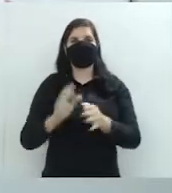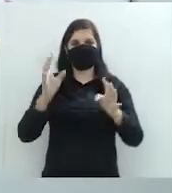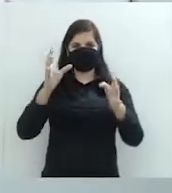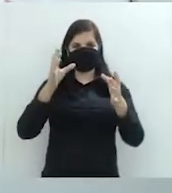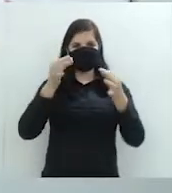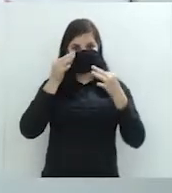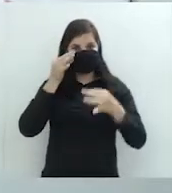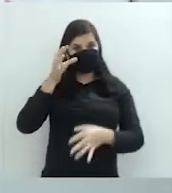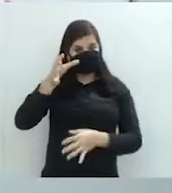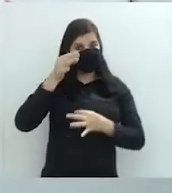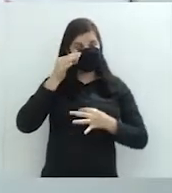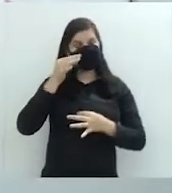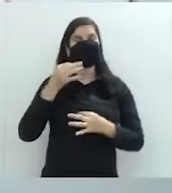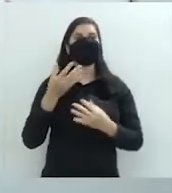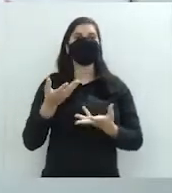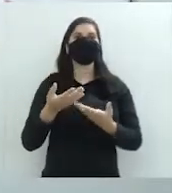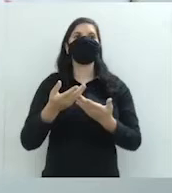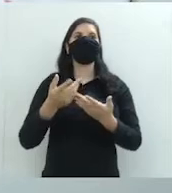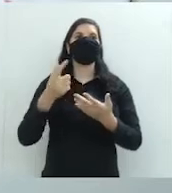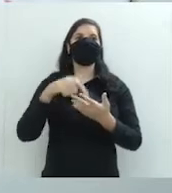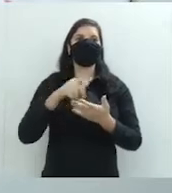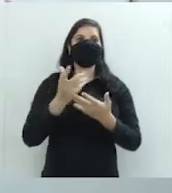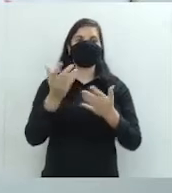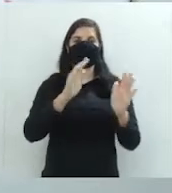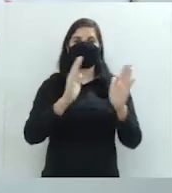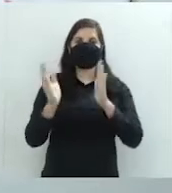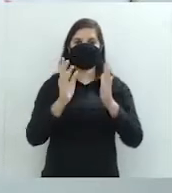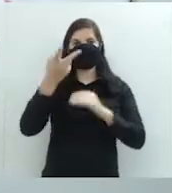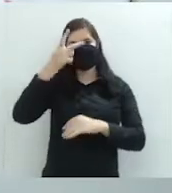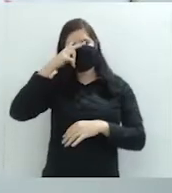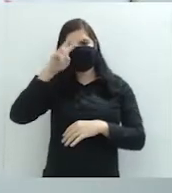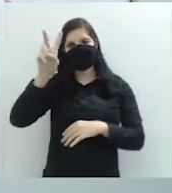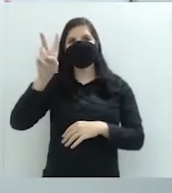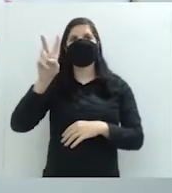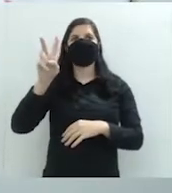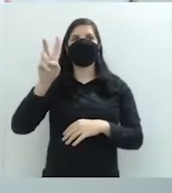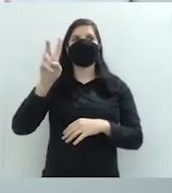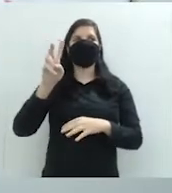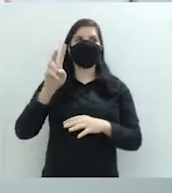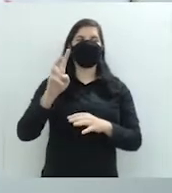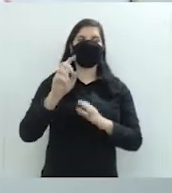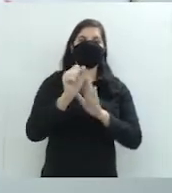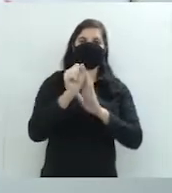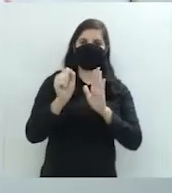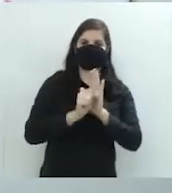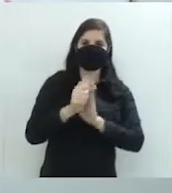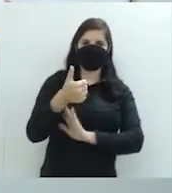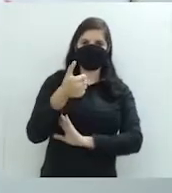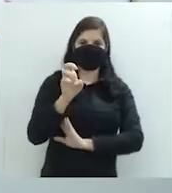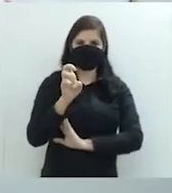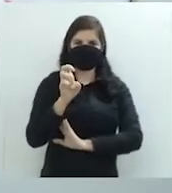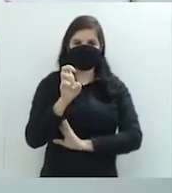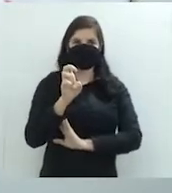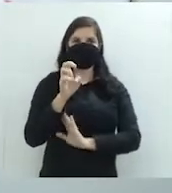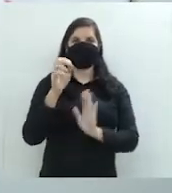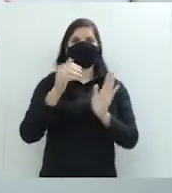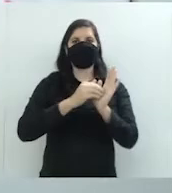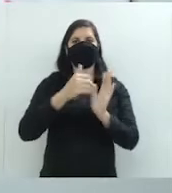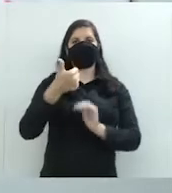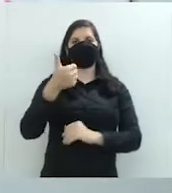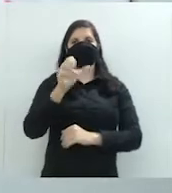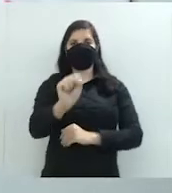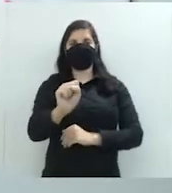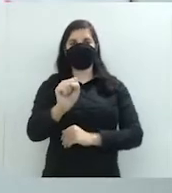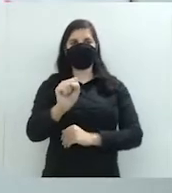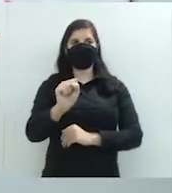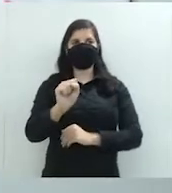atenção. Então, a Idade Moderna é um momento da história do século XV ao século